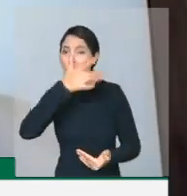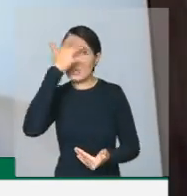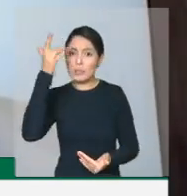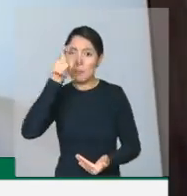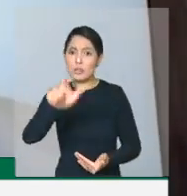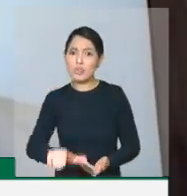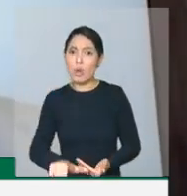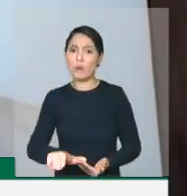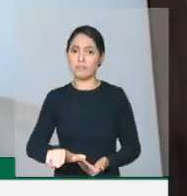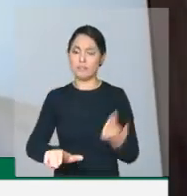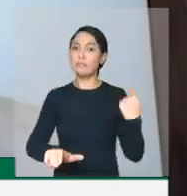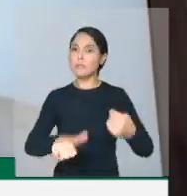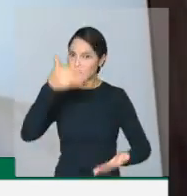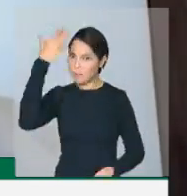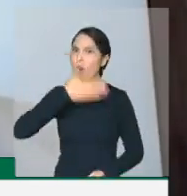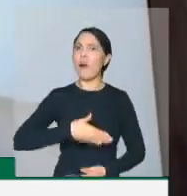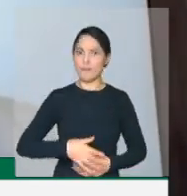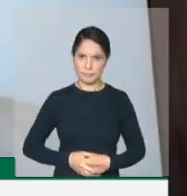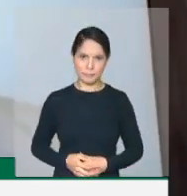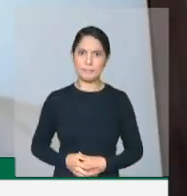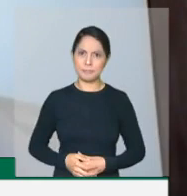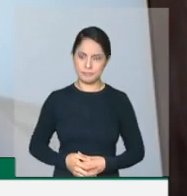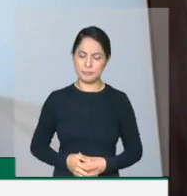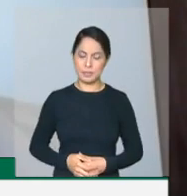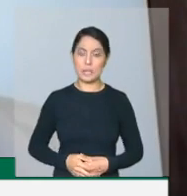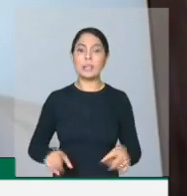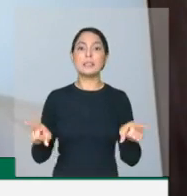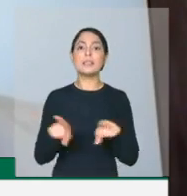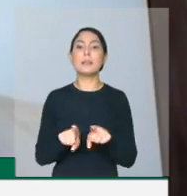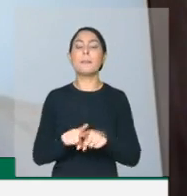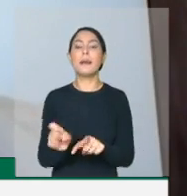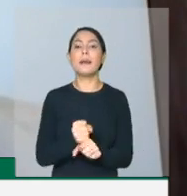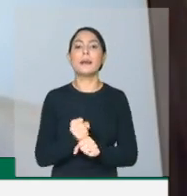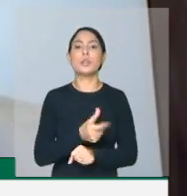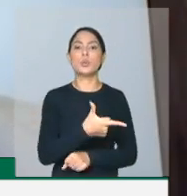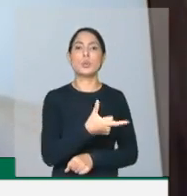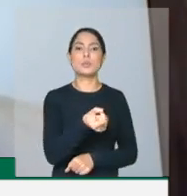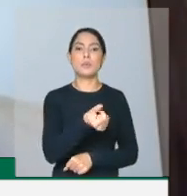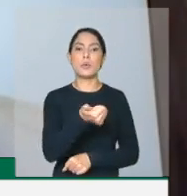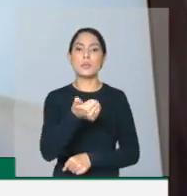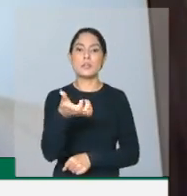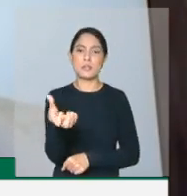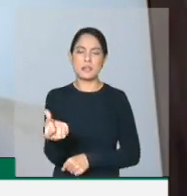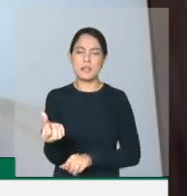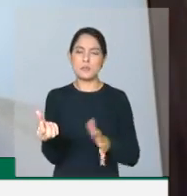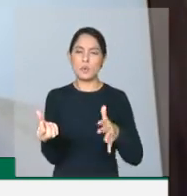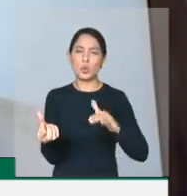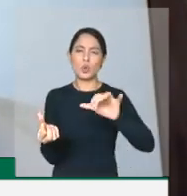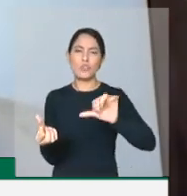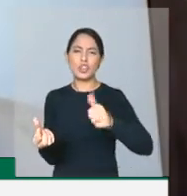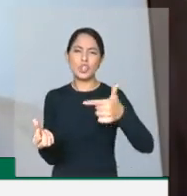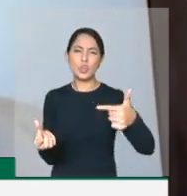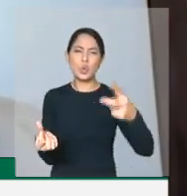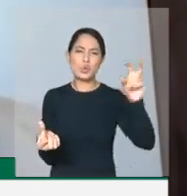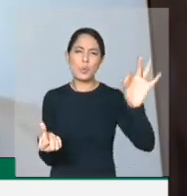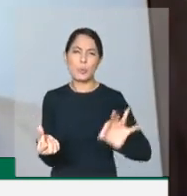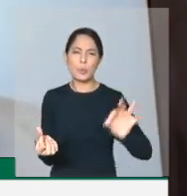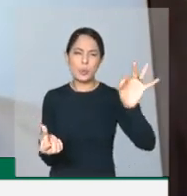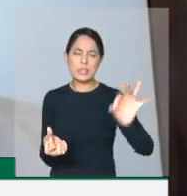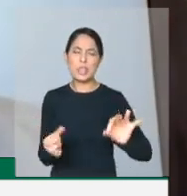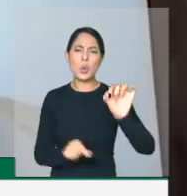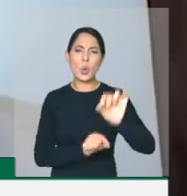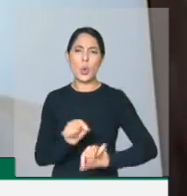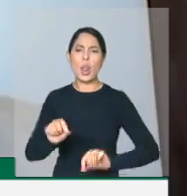da família. Vale lembrar que já em 2016, 92% das famílias beneficiárias do